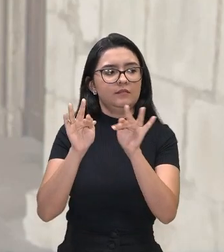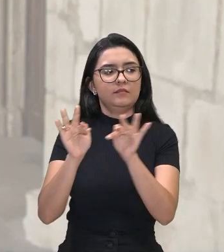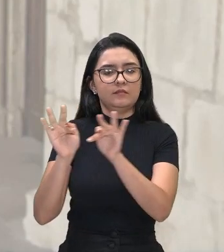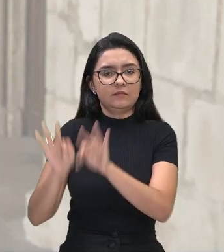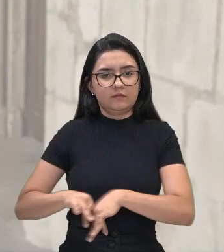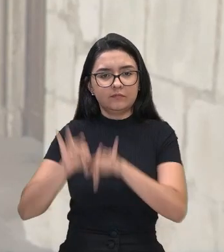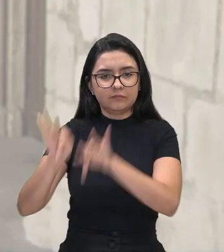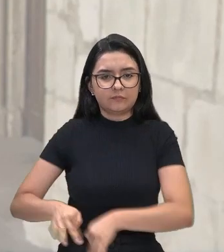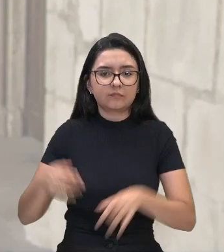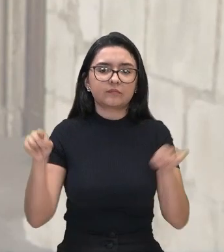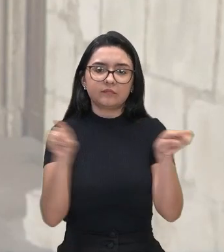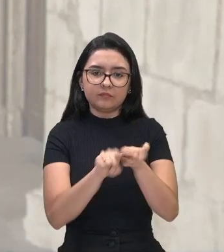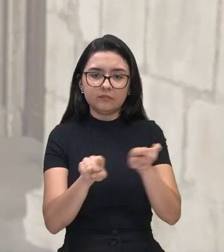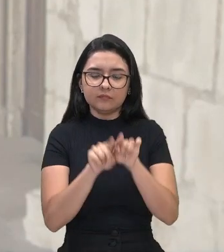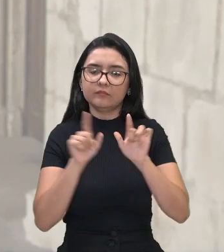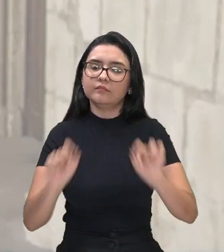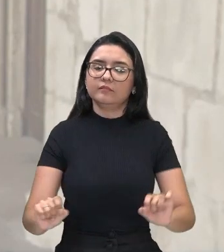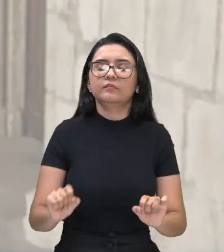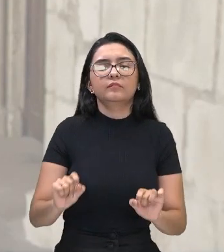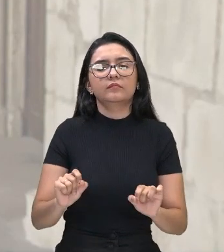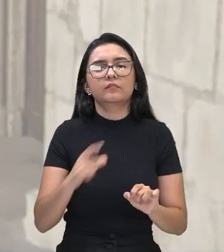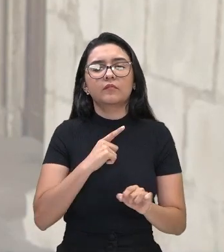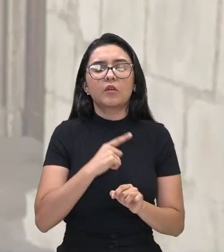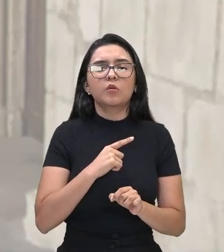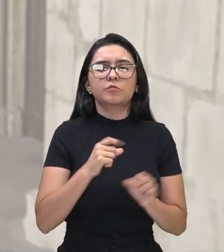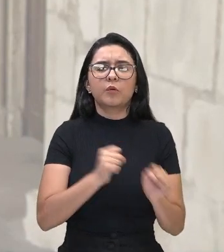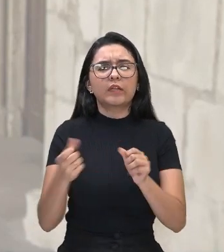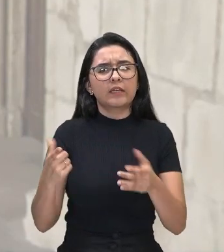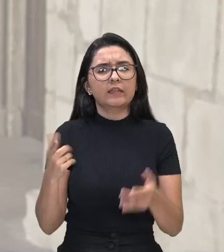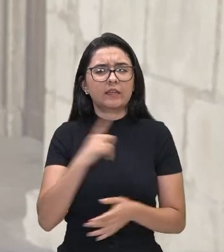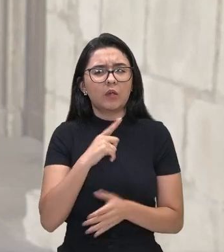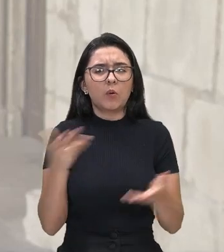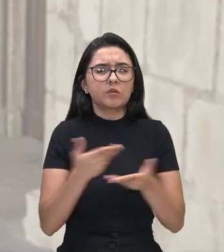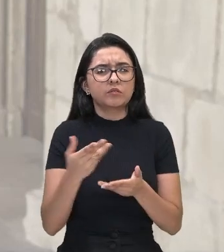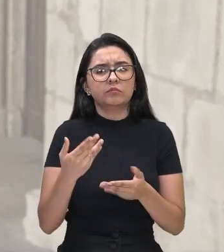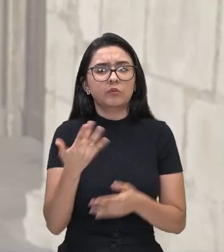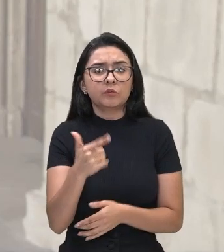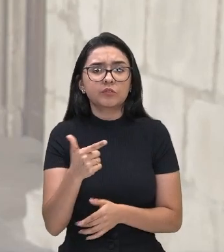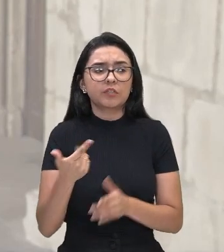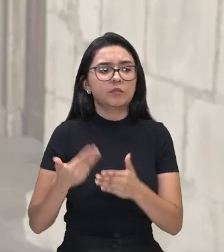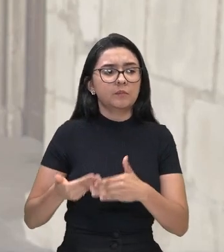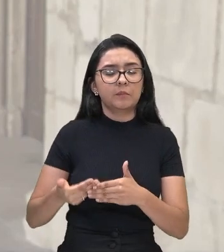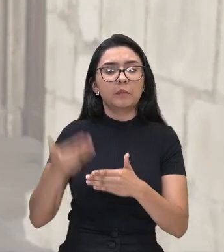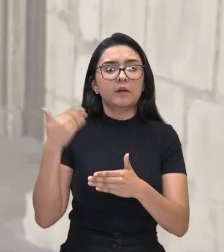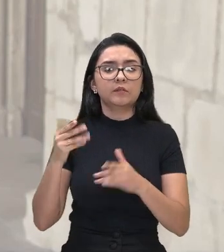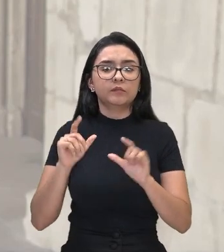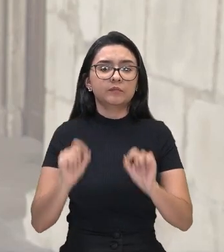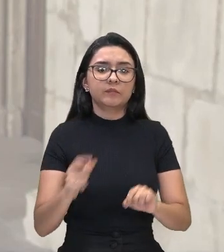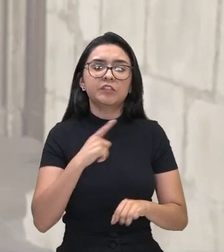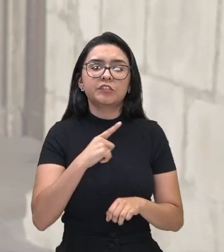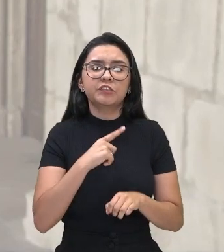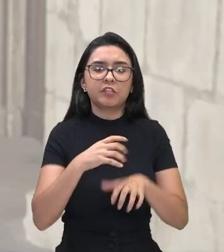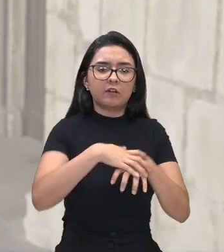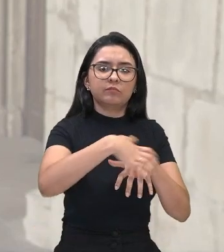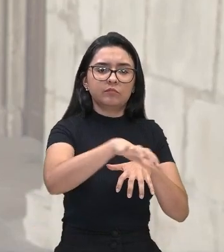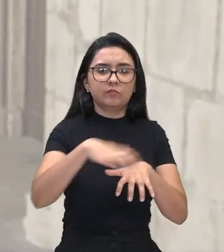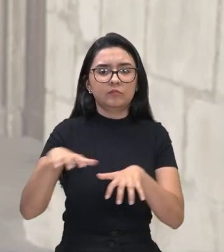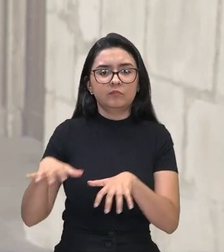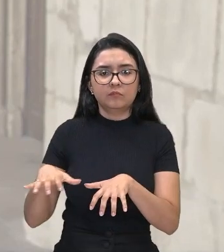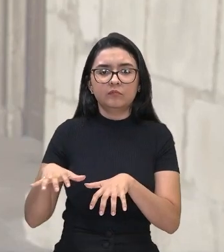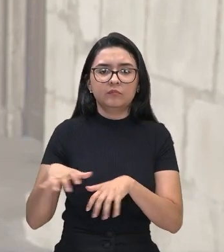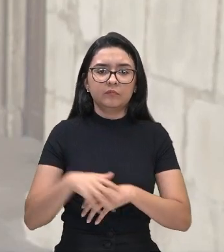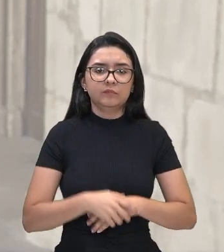Os países, como a gente conhece hoje, eles não existiam. O poder era fragmentado em vários burgos, ou melhor, em